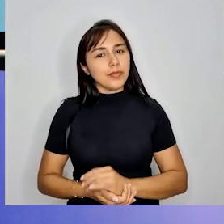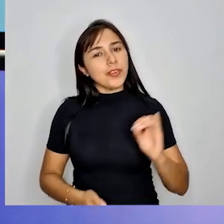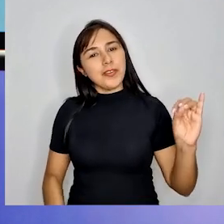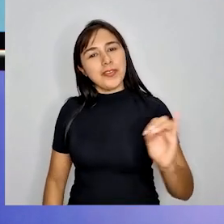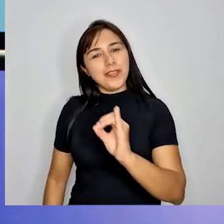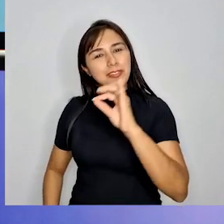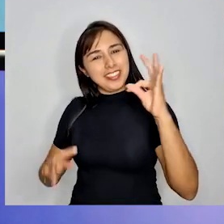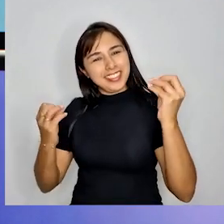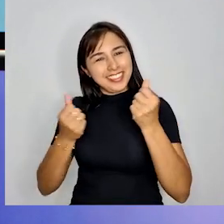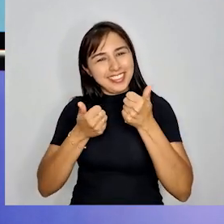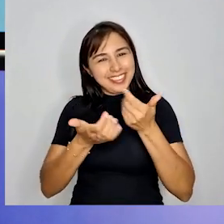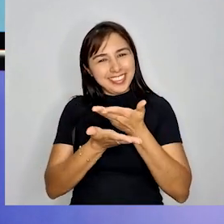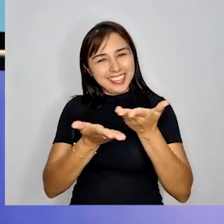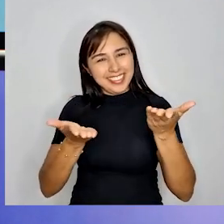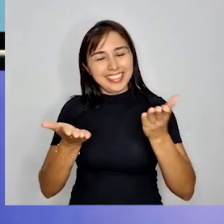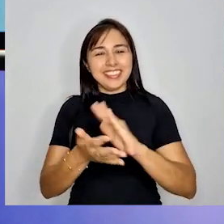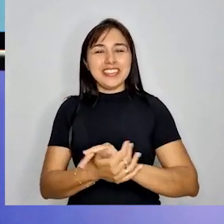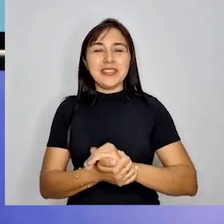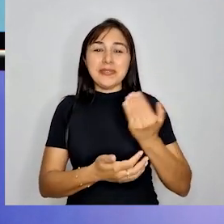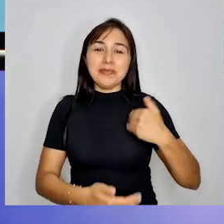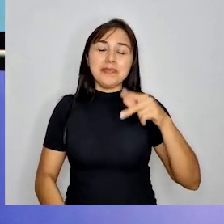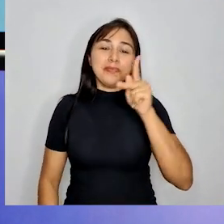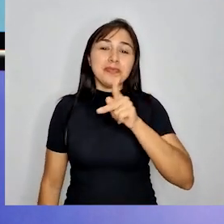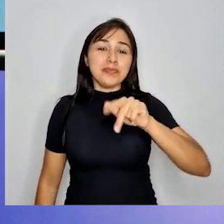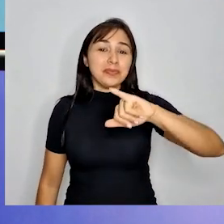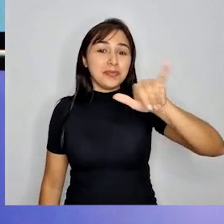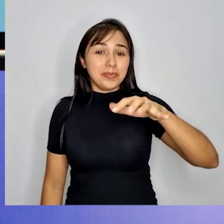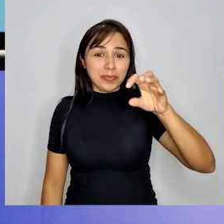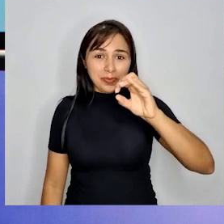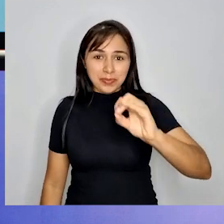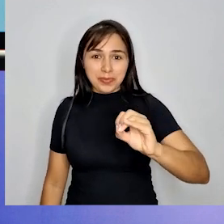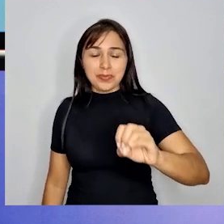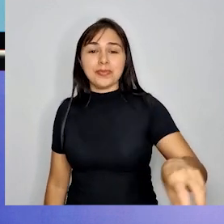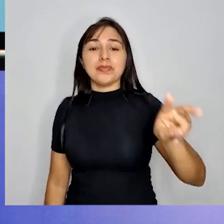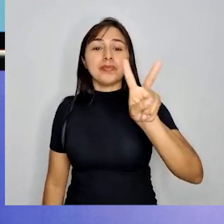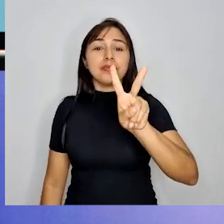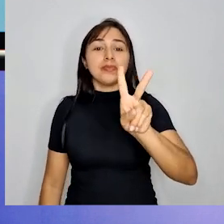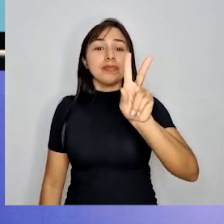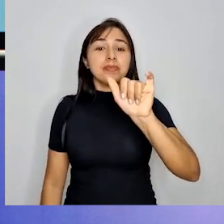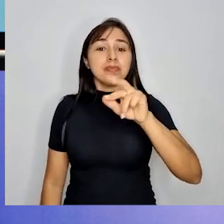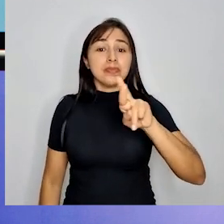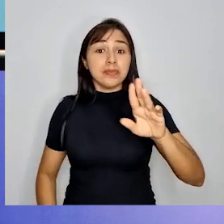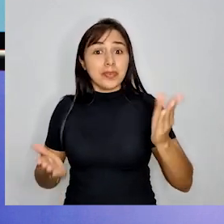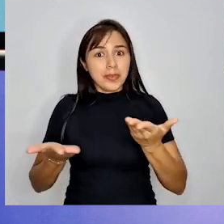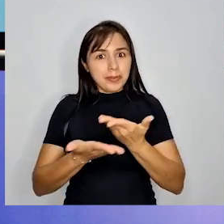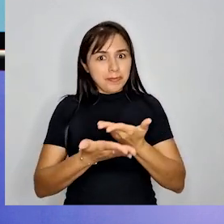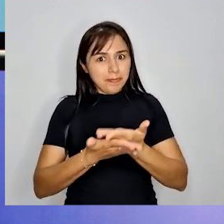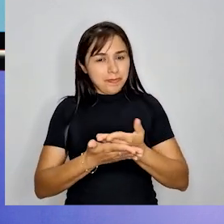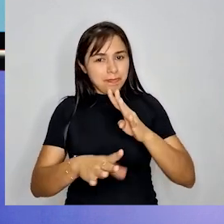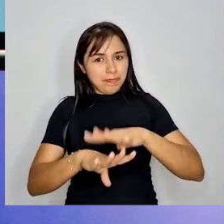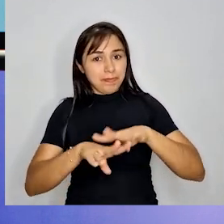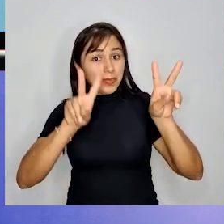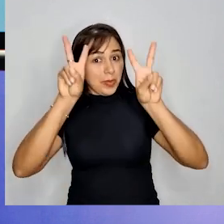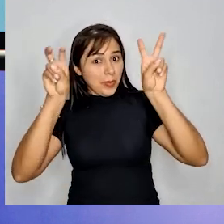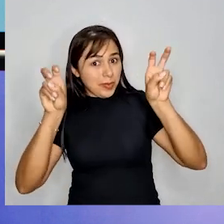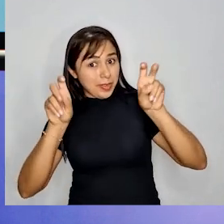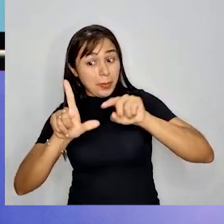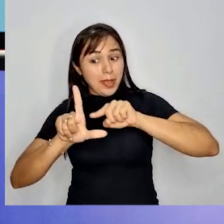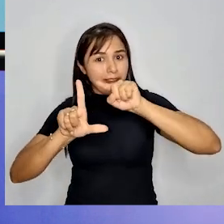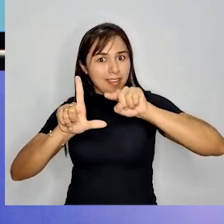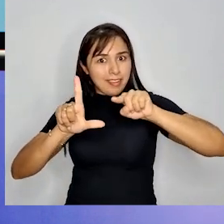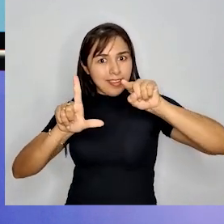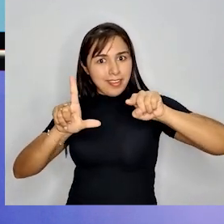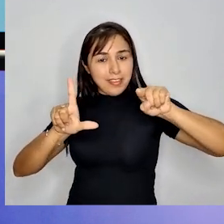Olá pessoal tudo bem eu sou o professor João Vitor e na aula de hoje a gente vai falar sobre os gráficos e a importância de sua